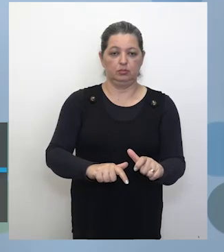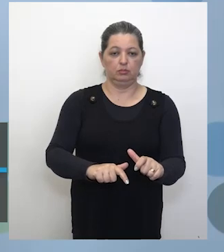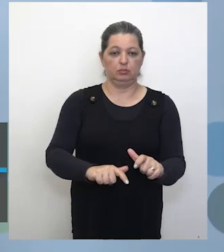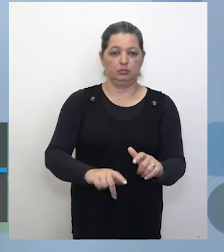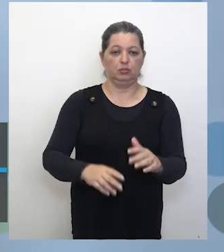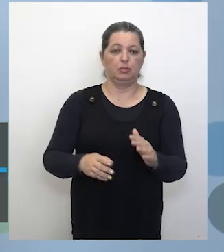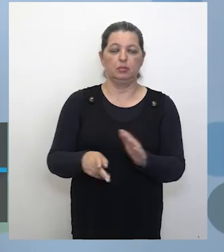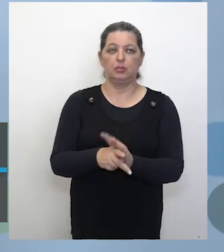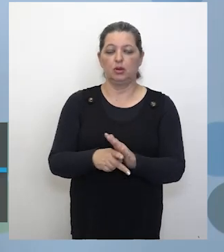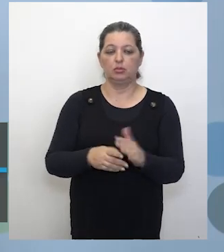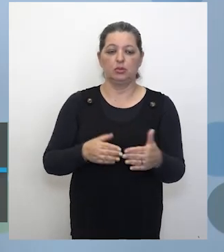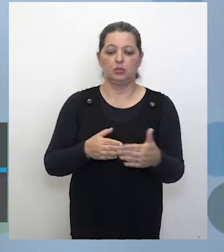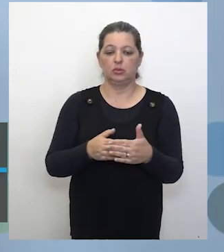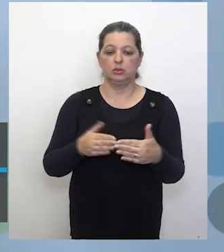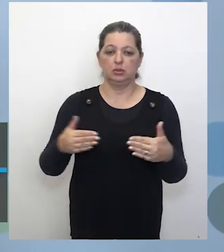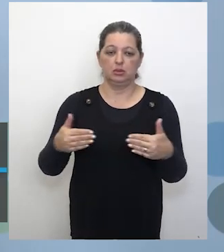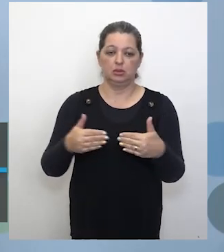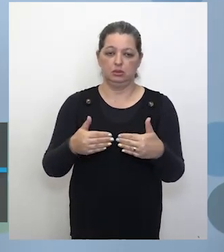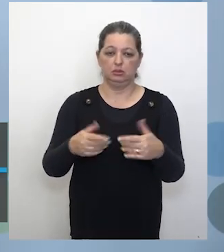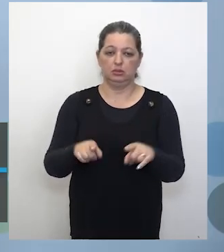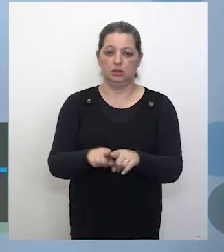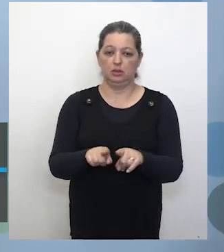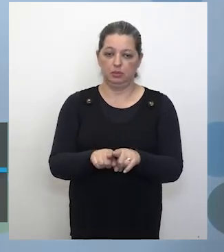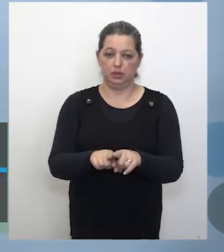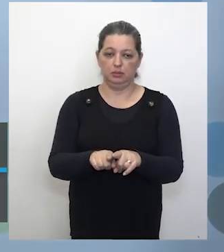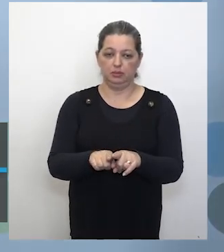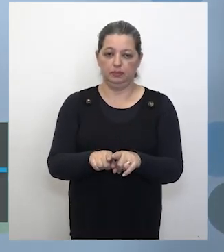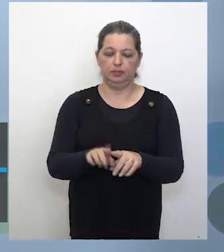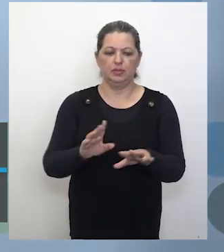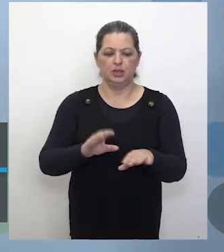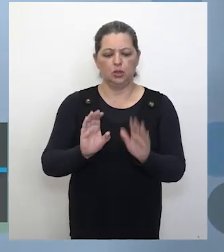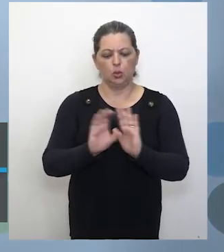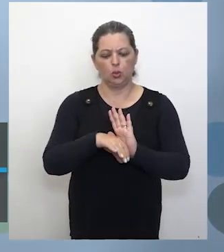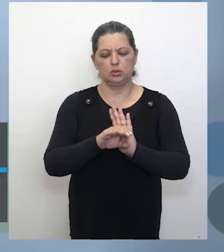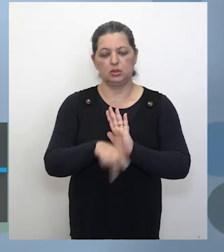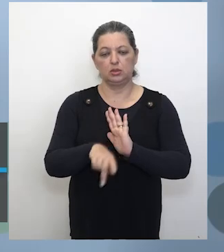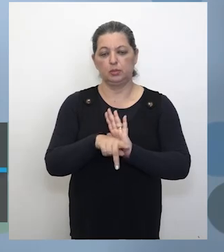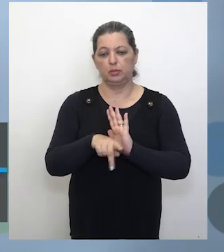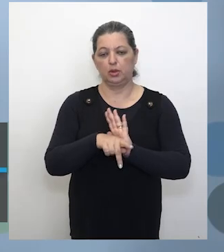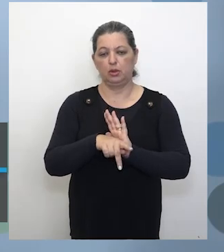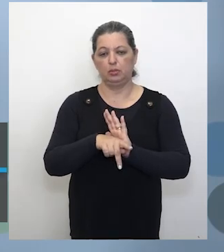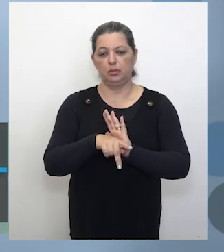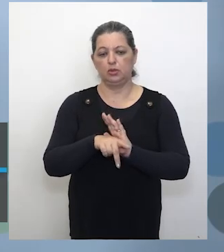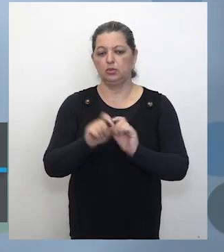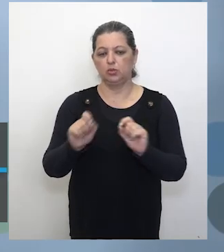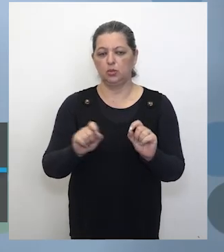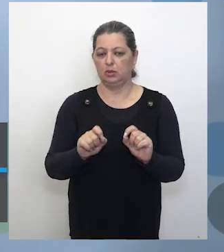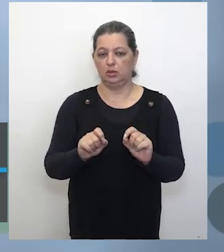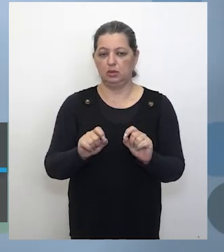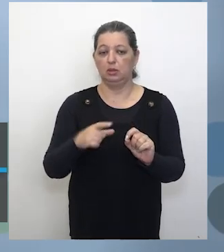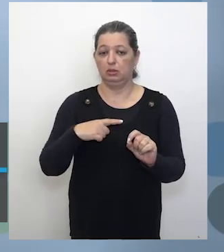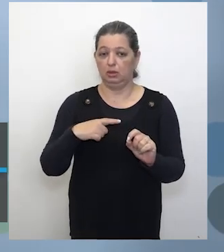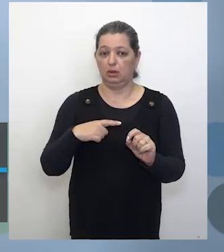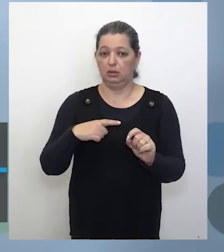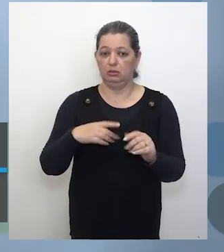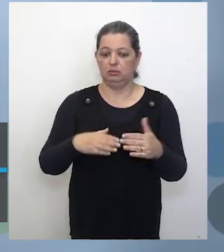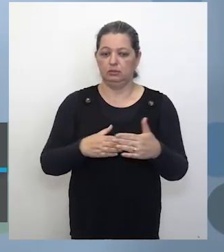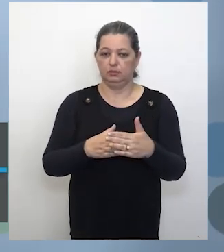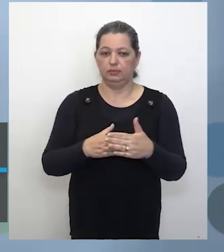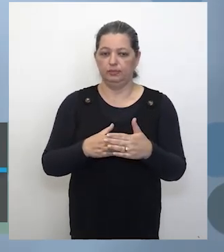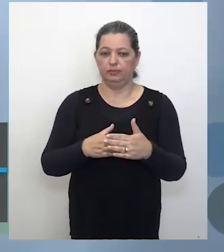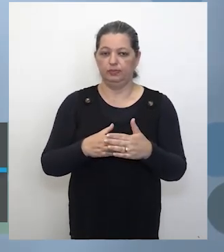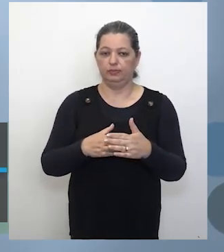fronteiras bem delimitadas. Mas no próprio conceito de território, existe, né, as fronteiras que são